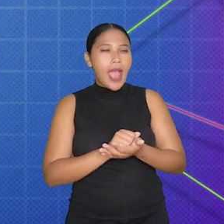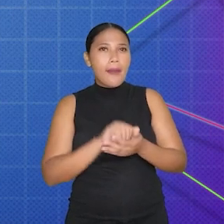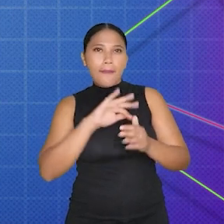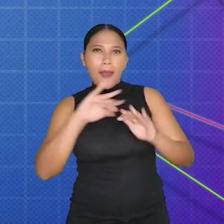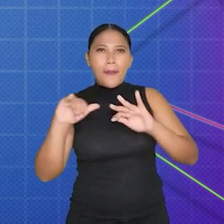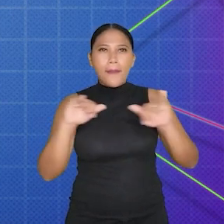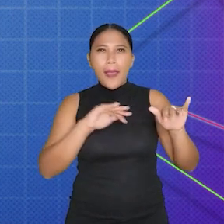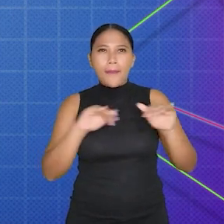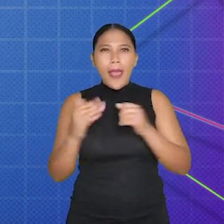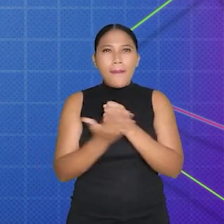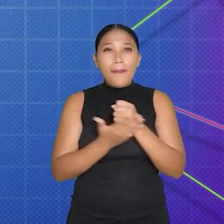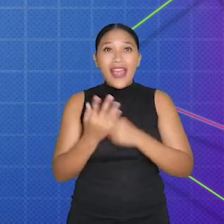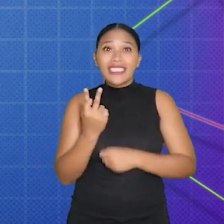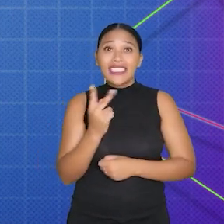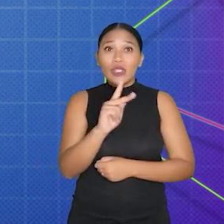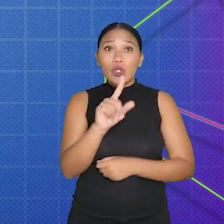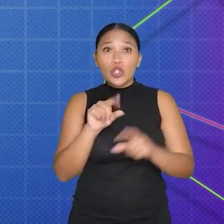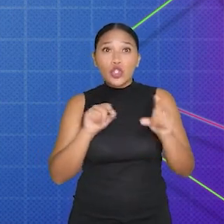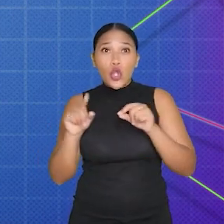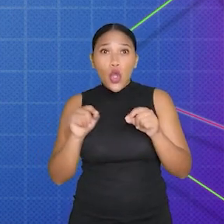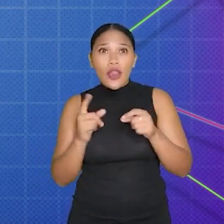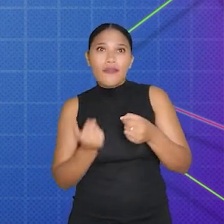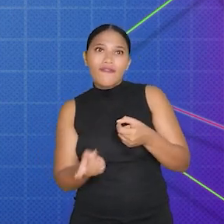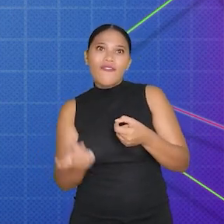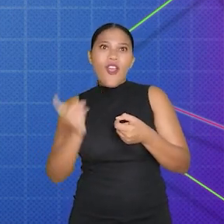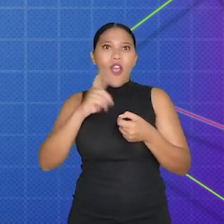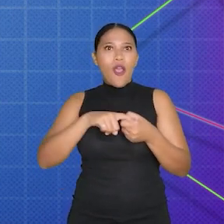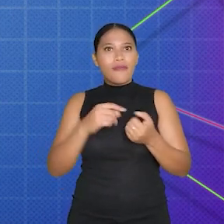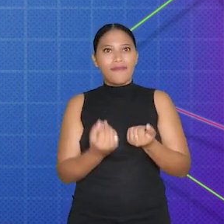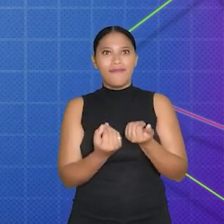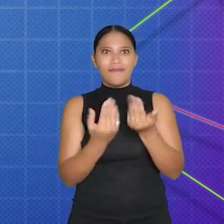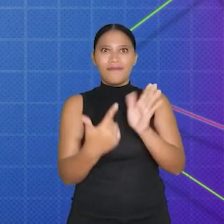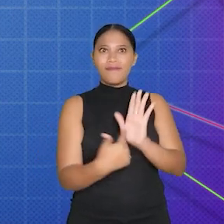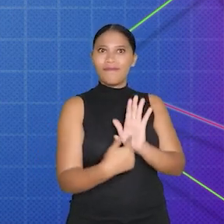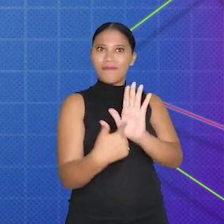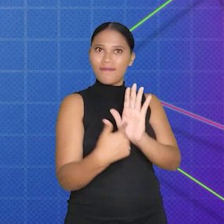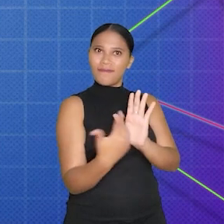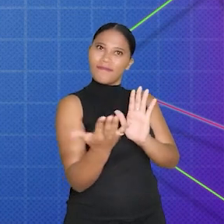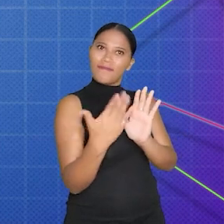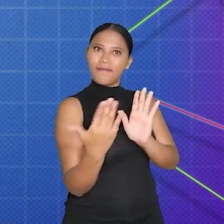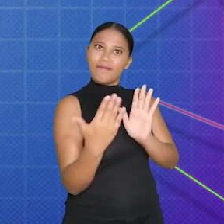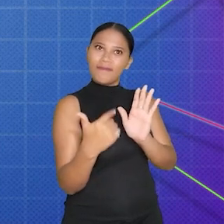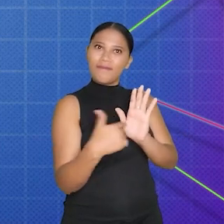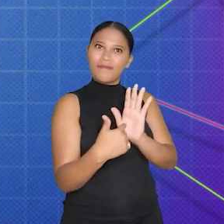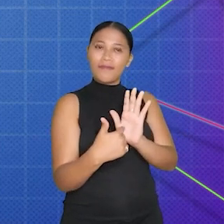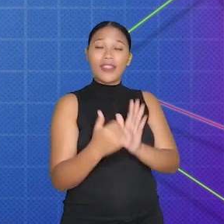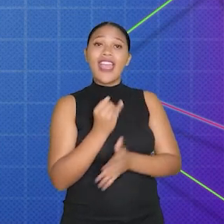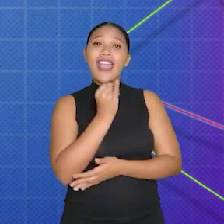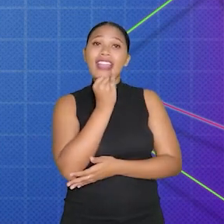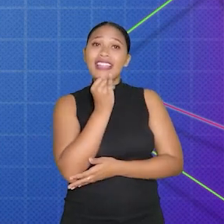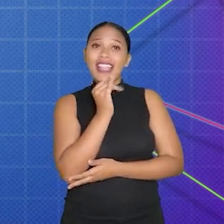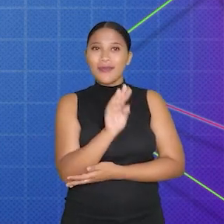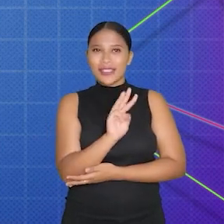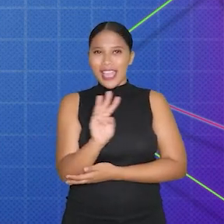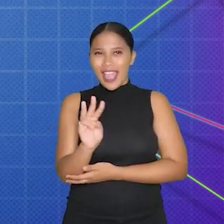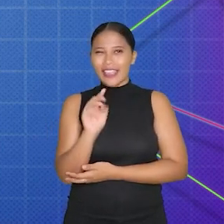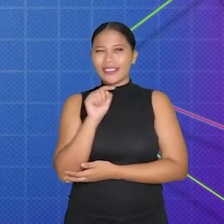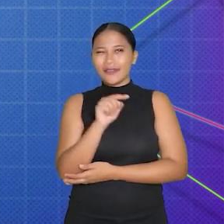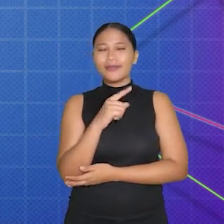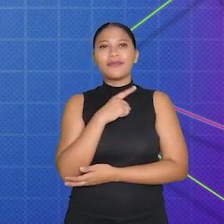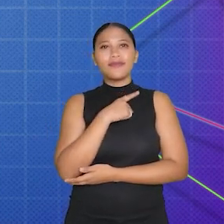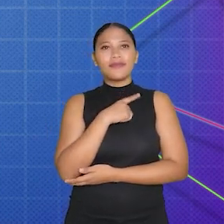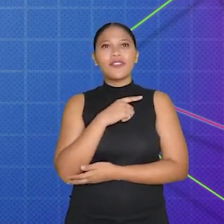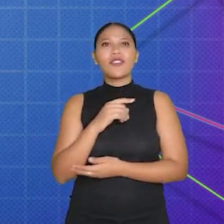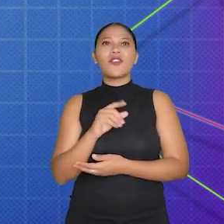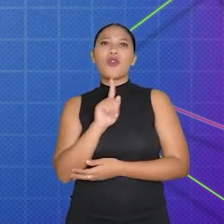classificar bilhões de páginas da web com base em dados e retornar resultados relevantes para as consultas dos usuários. Exemplos